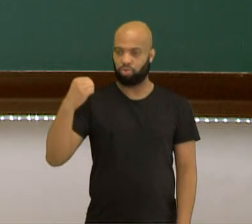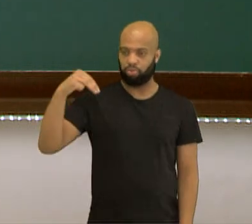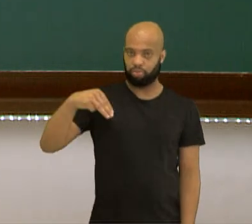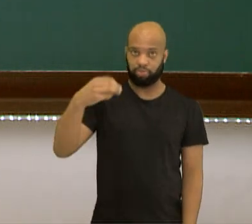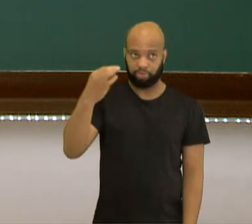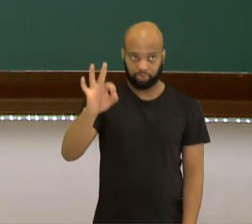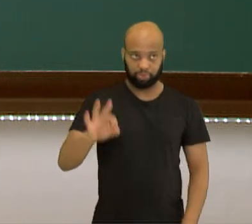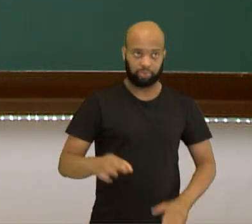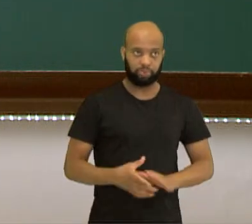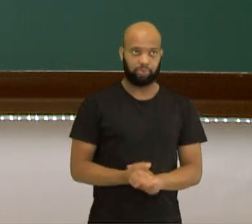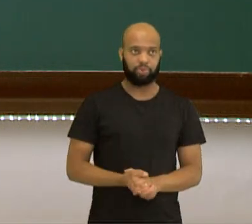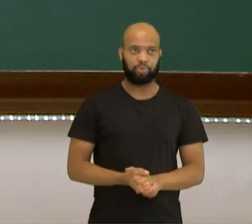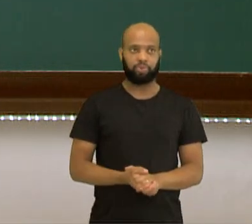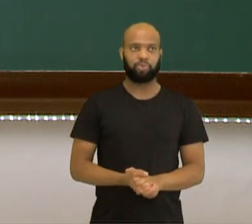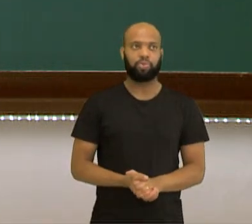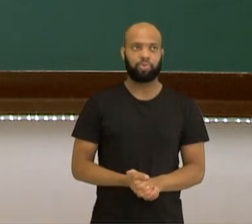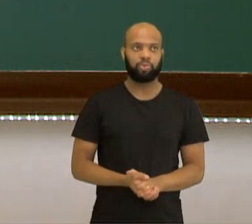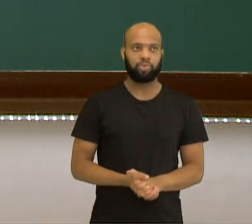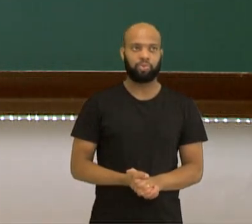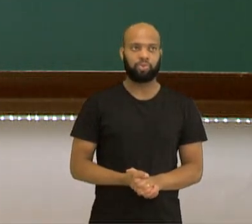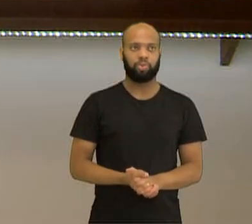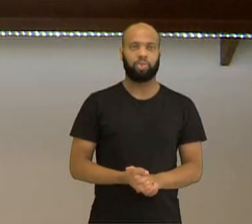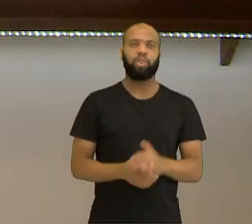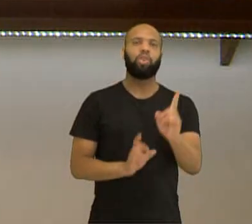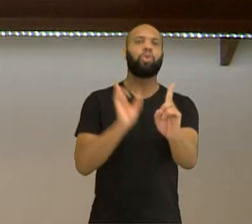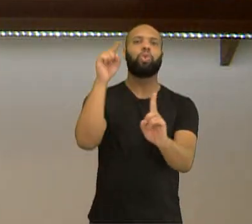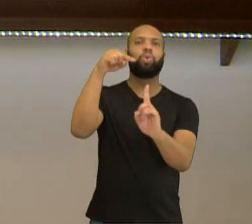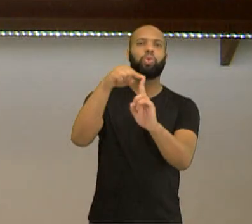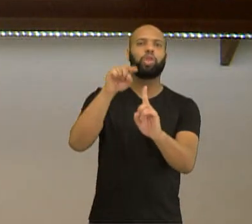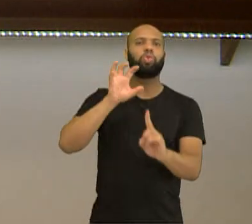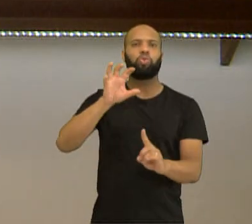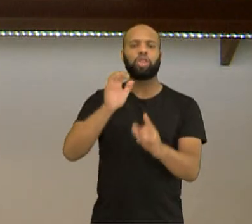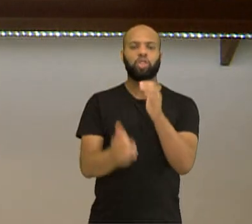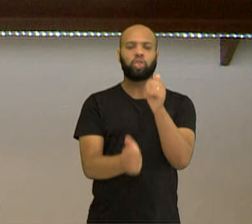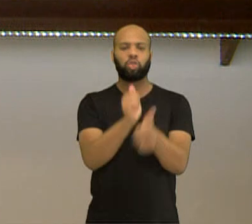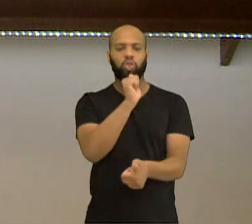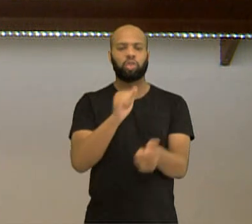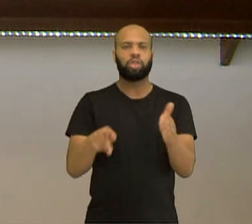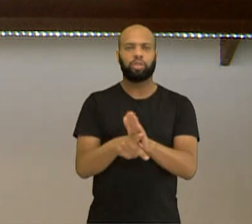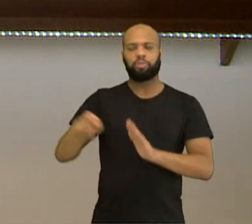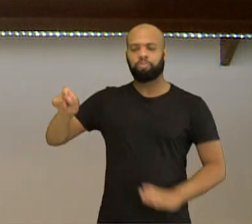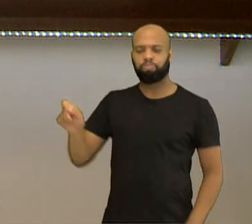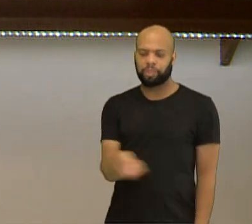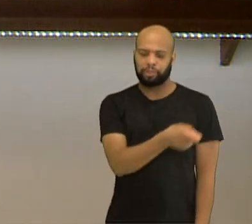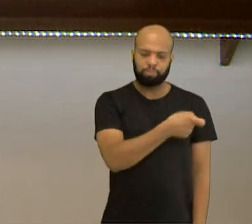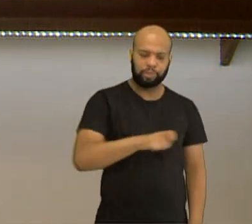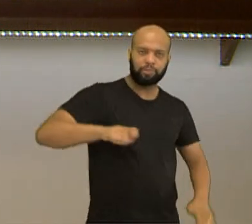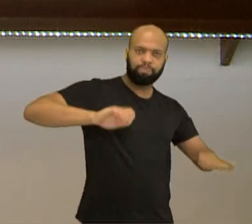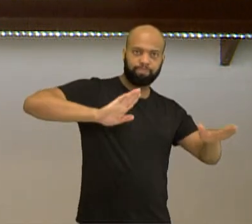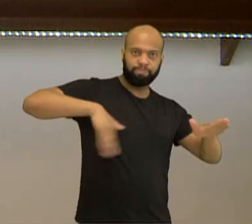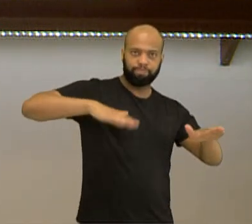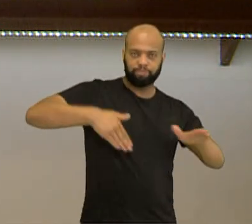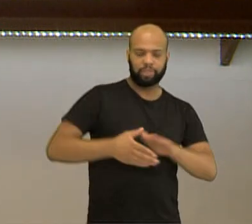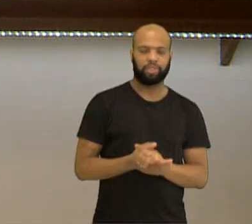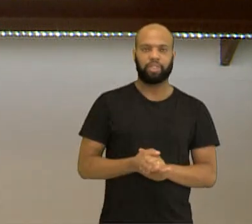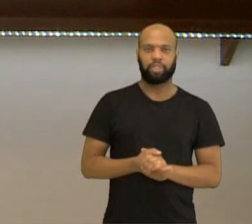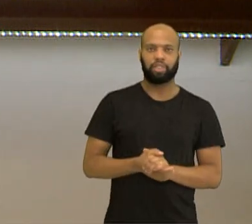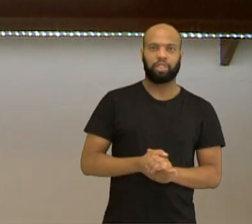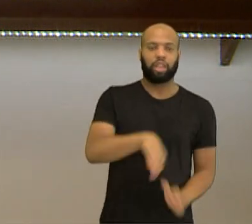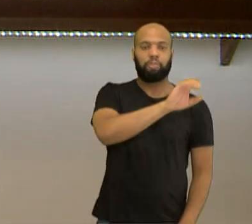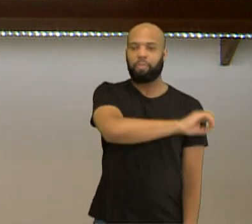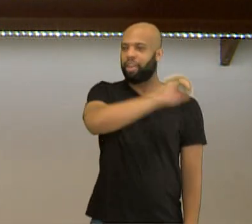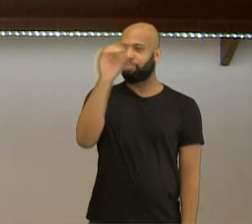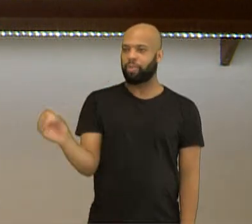de 8 metros. Qual que é o objetivo do jogo do frescobol, né? Não deixar a bolinha cair